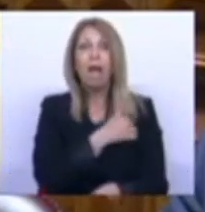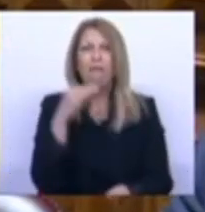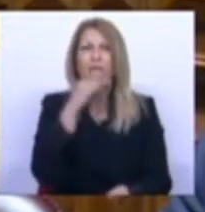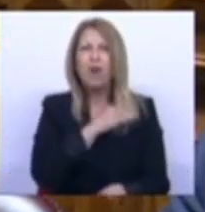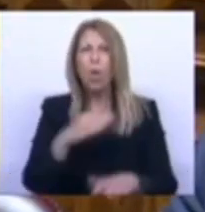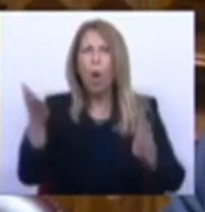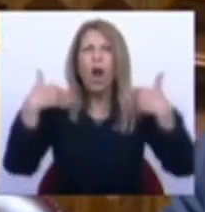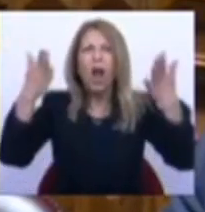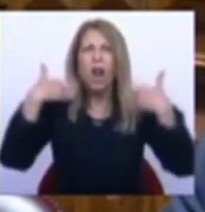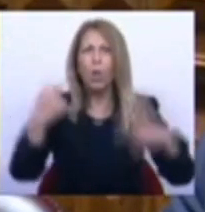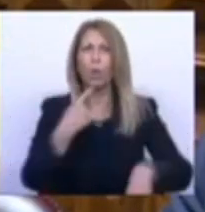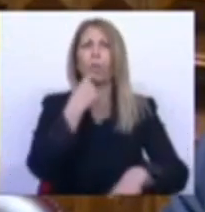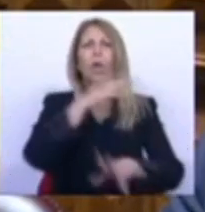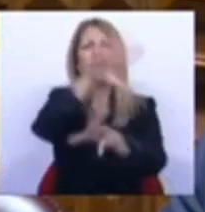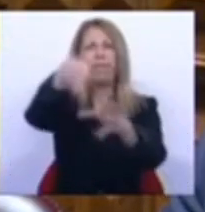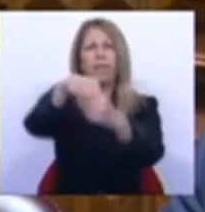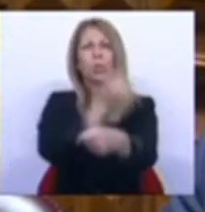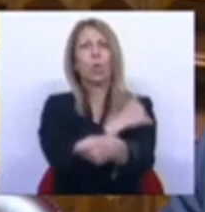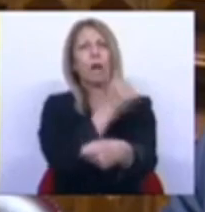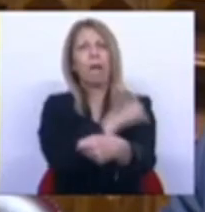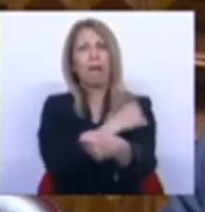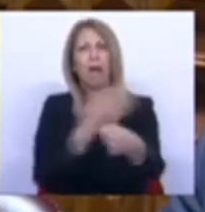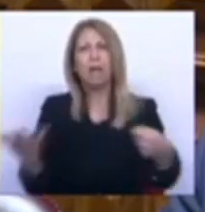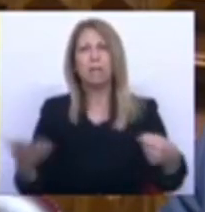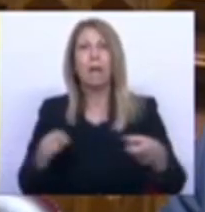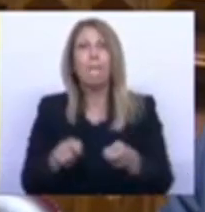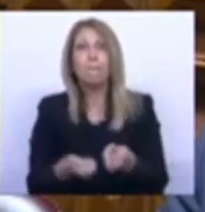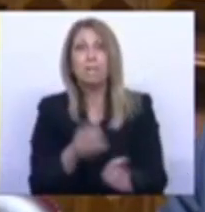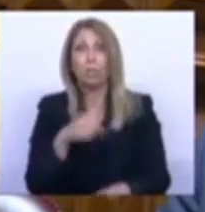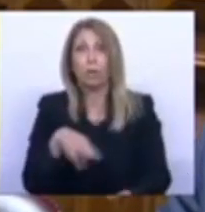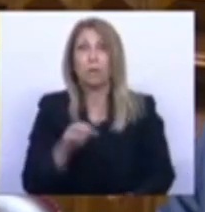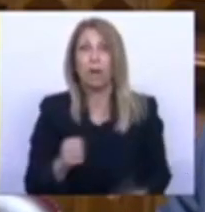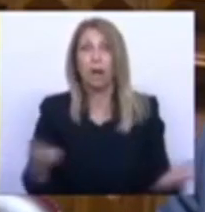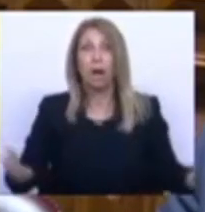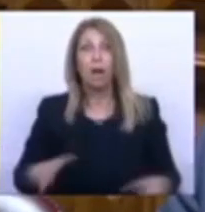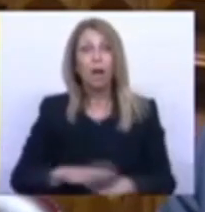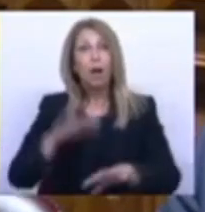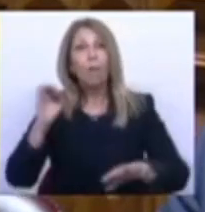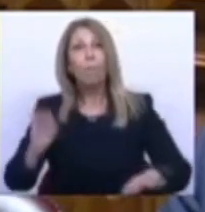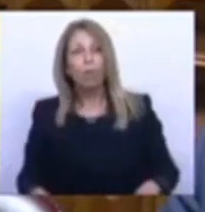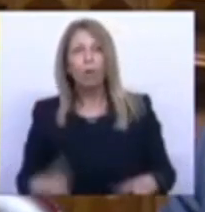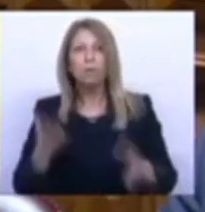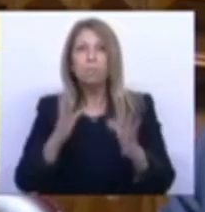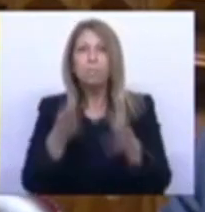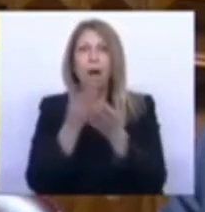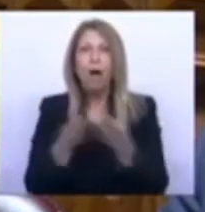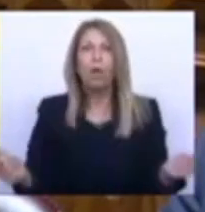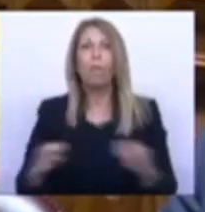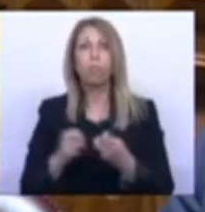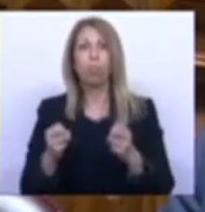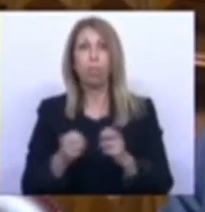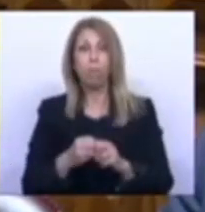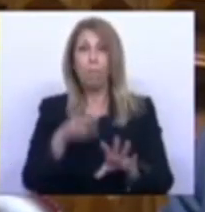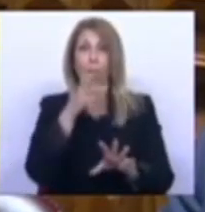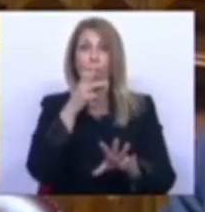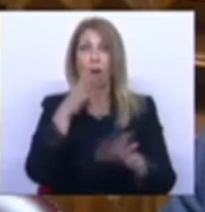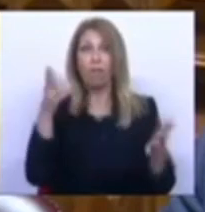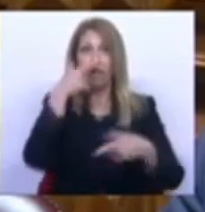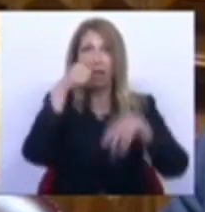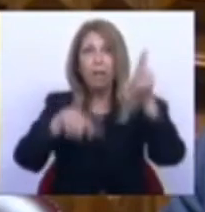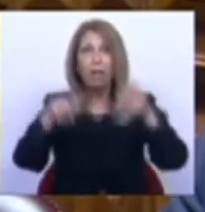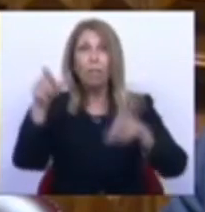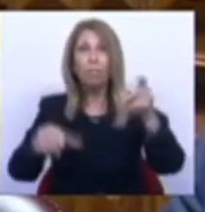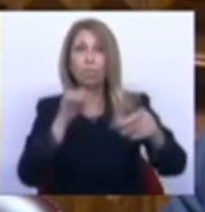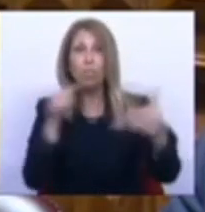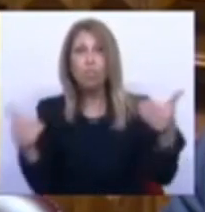o SNS, a incapacidade financeira de fazer frente a estes problemas, a tragédia silenciosa de quem perde a vida a tentar aquecer